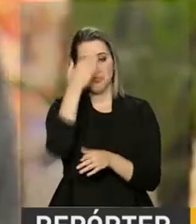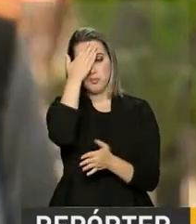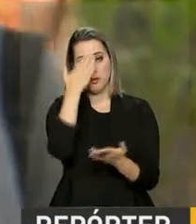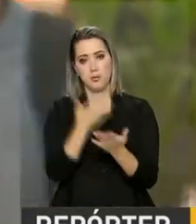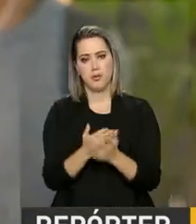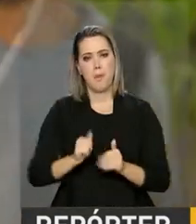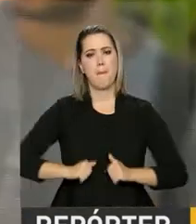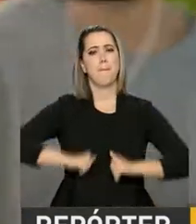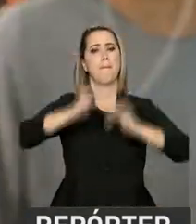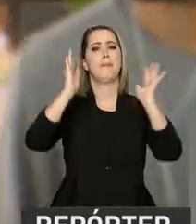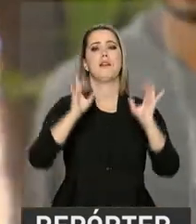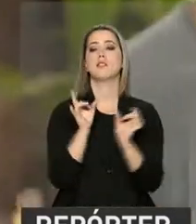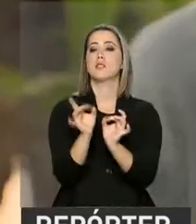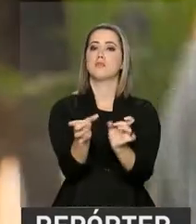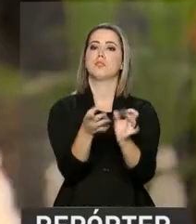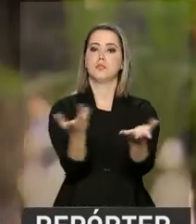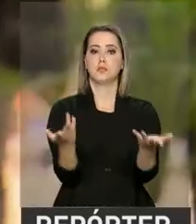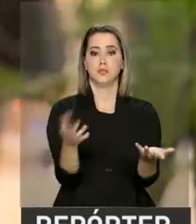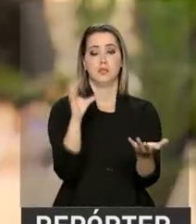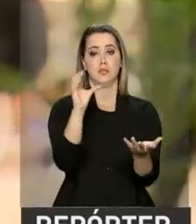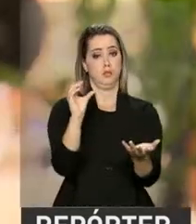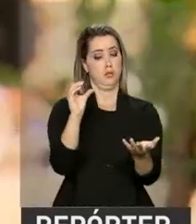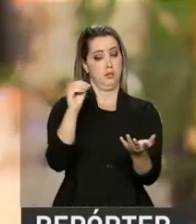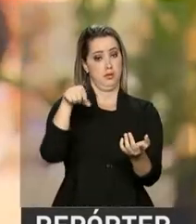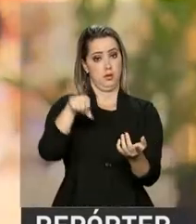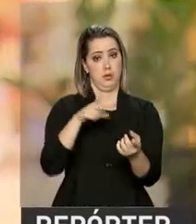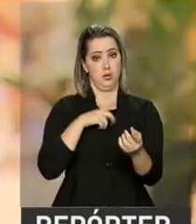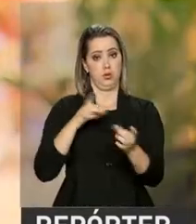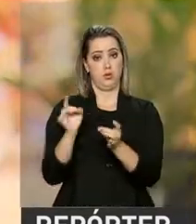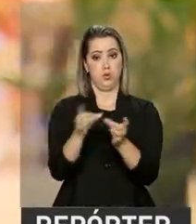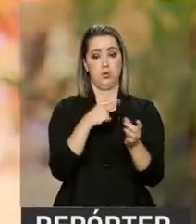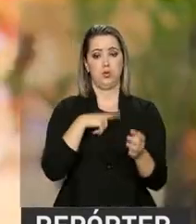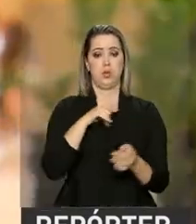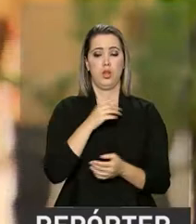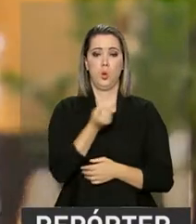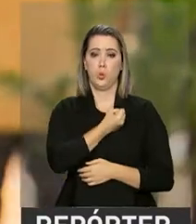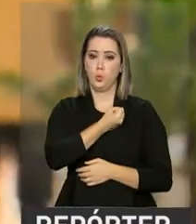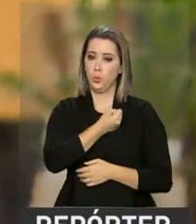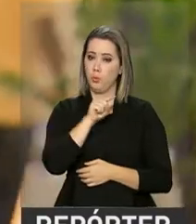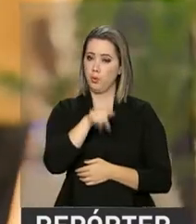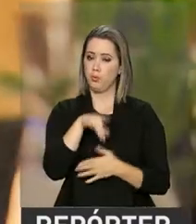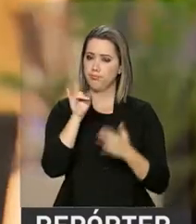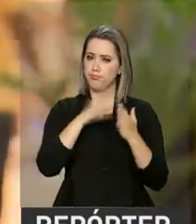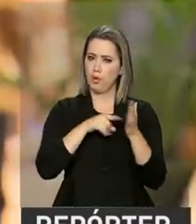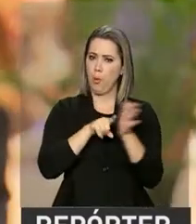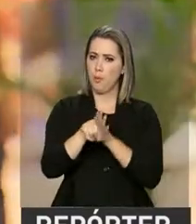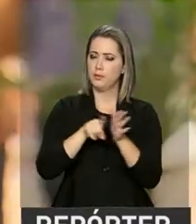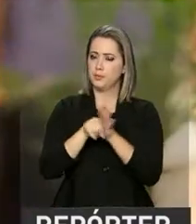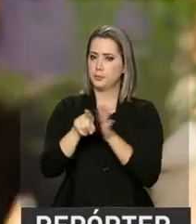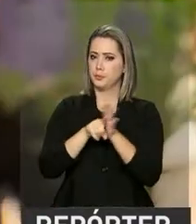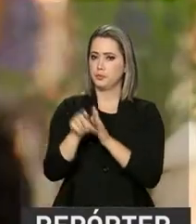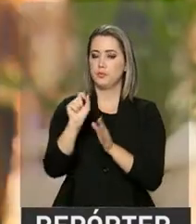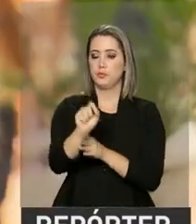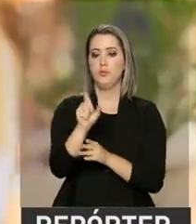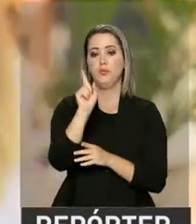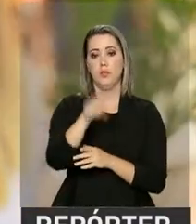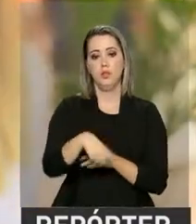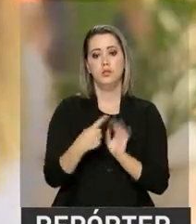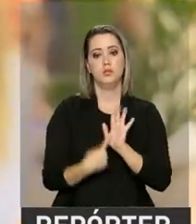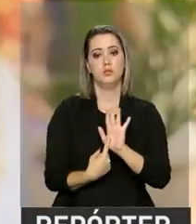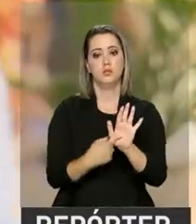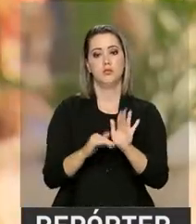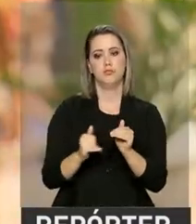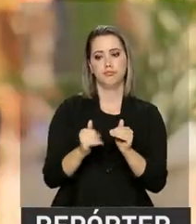nas vendas. A Confederação Nacional do Comércio tem um indicador chamado Índice de Investimentos em Estoques. Ele